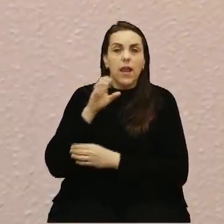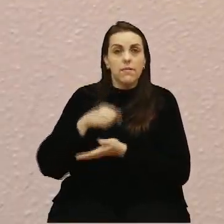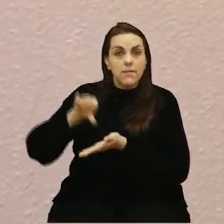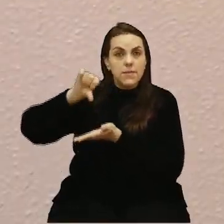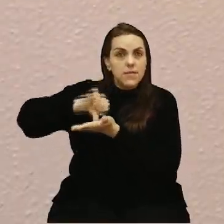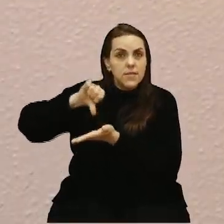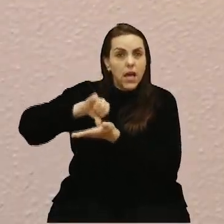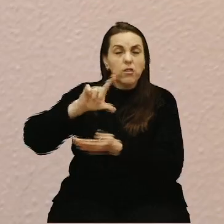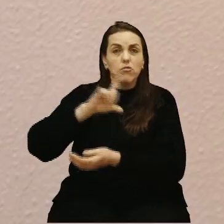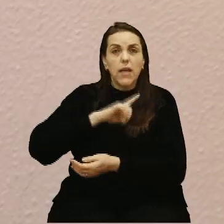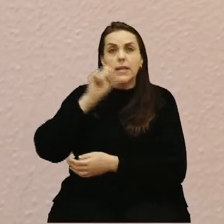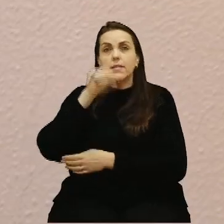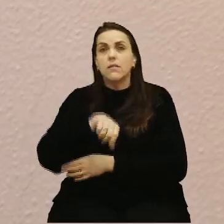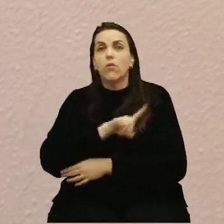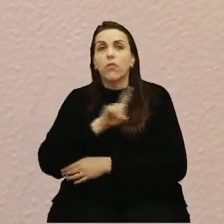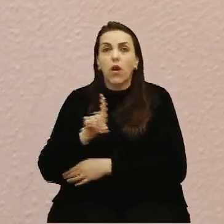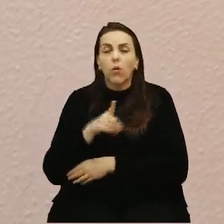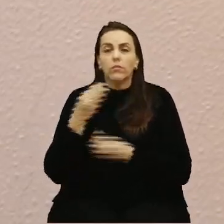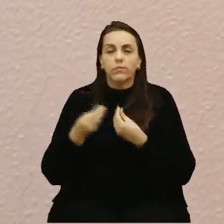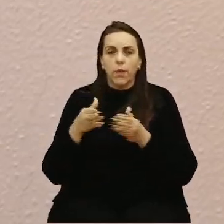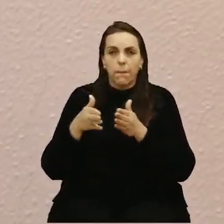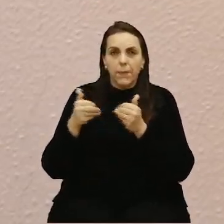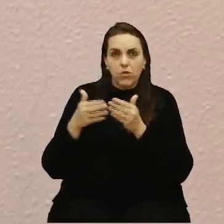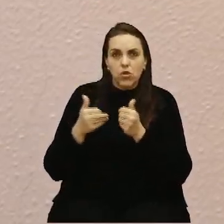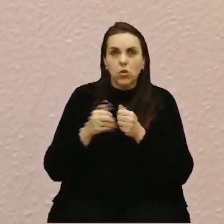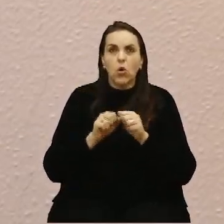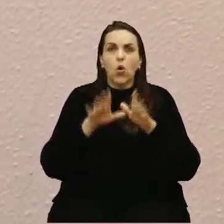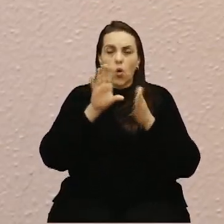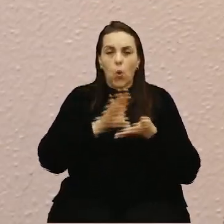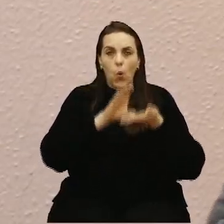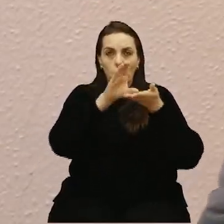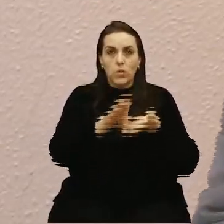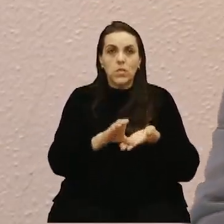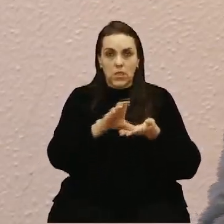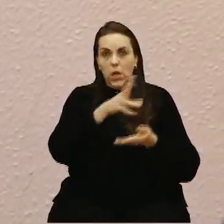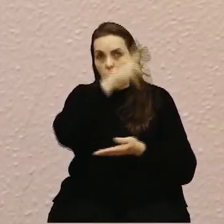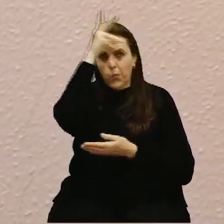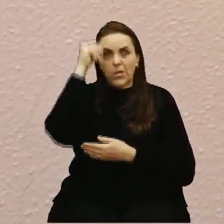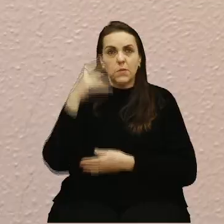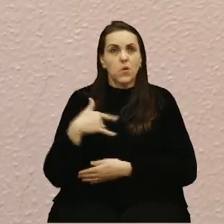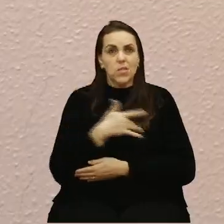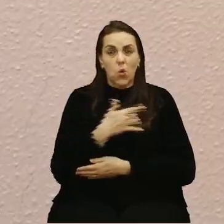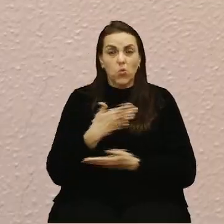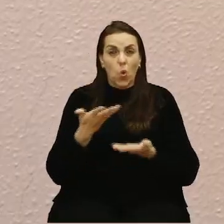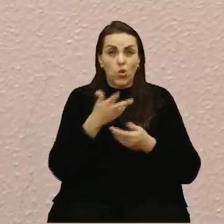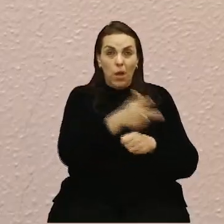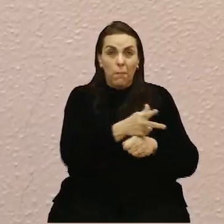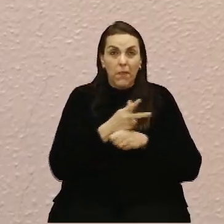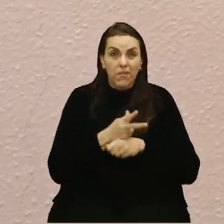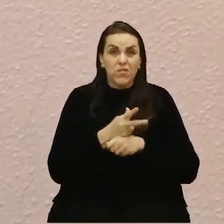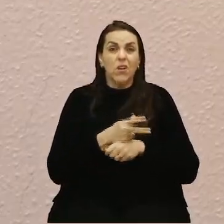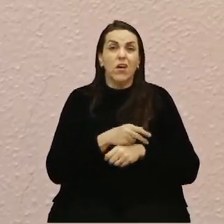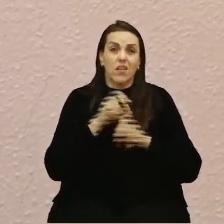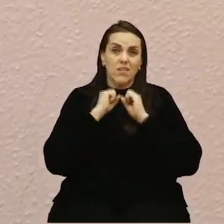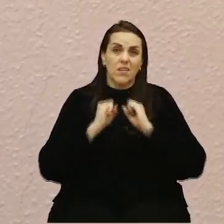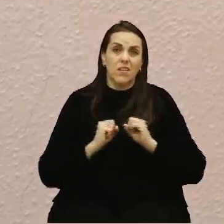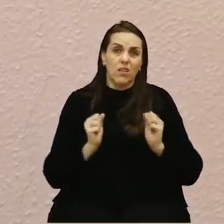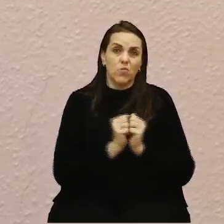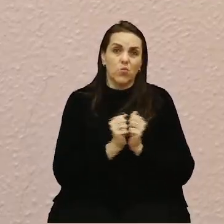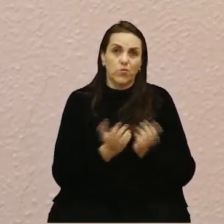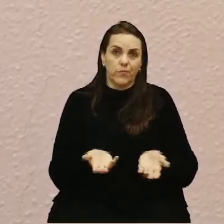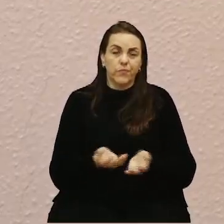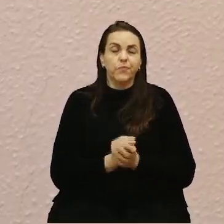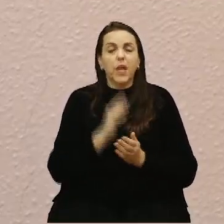né, junto com esse pedido, de ter ali o espaço para o Conselho Municipal de Saúde, que hoje está de forma provisória na Secretaria. Acredito que